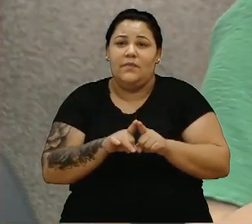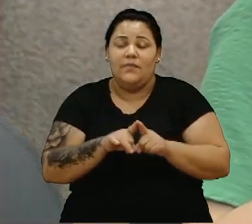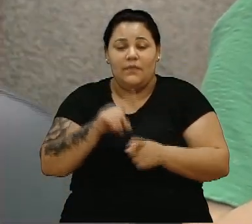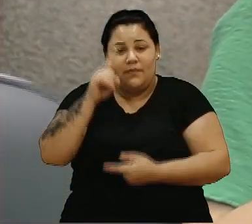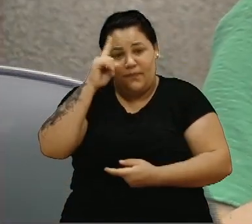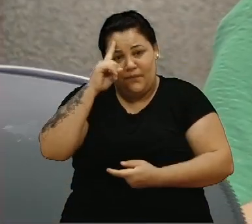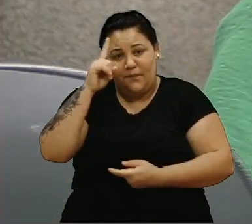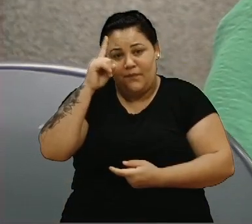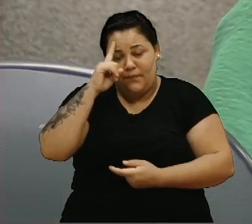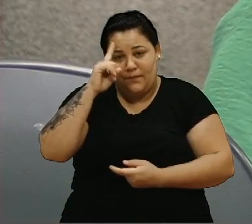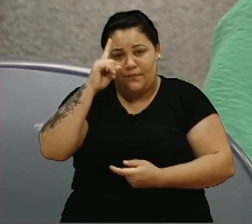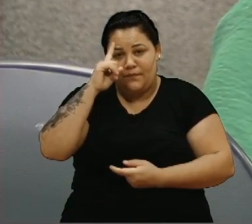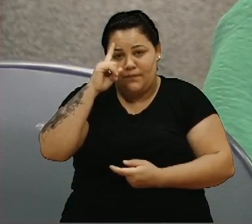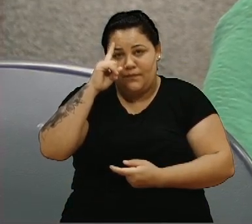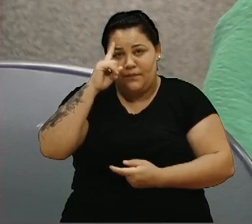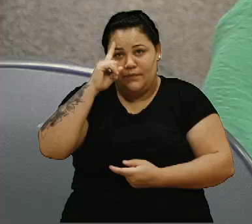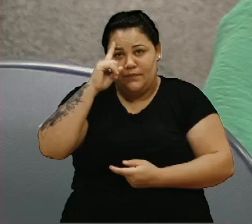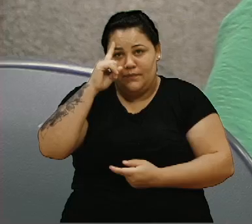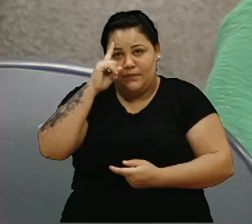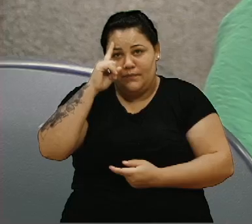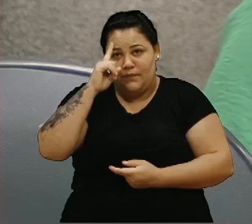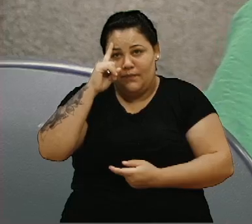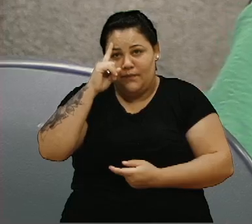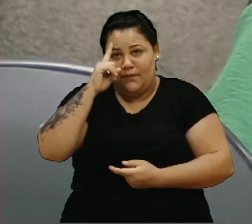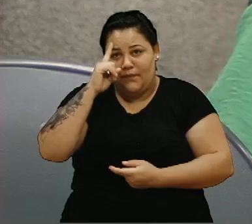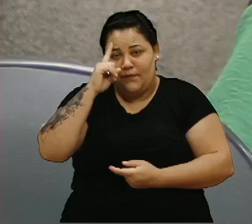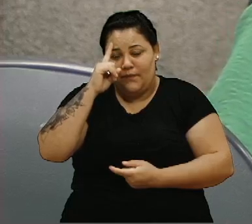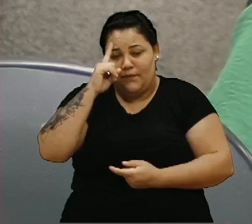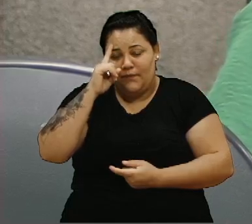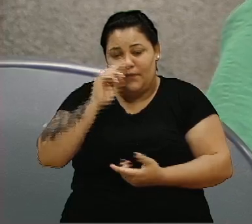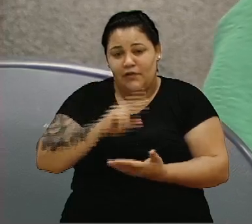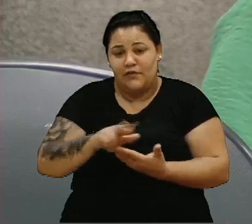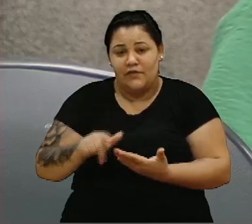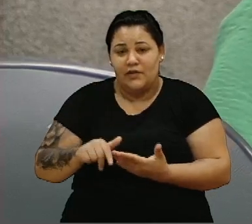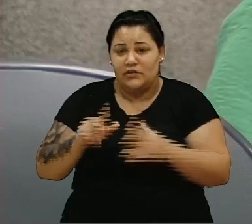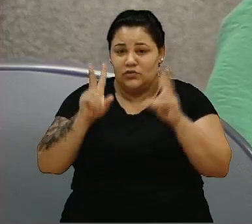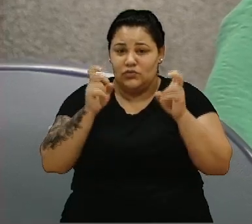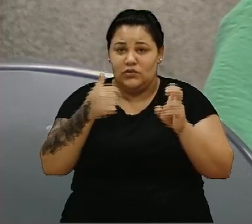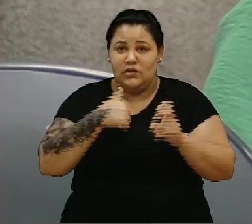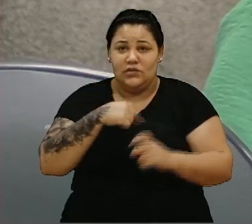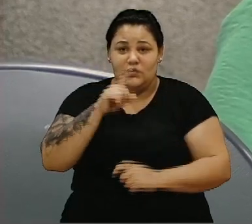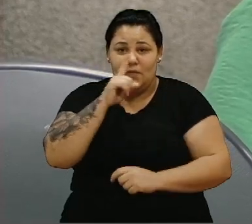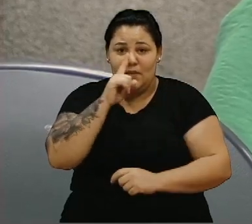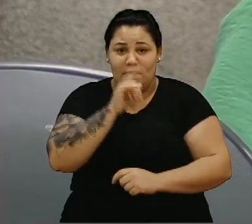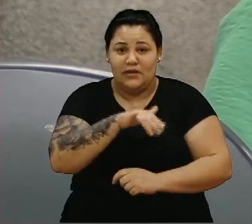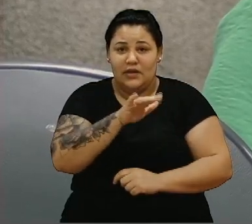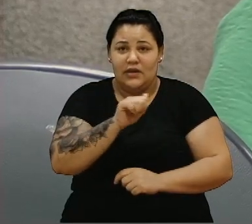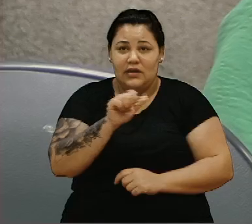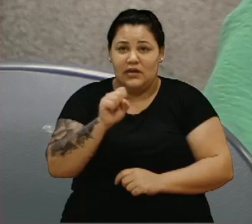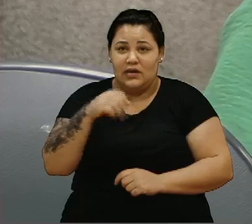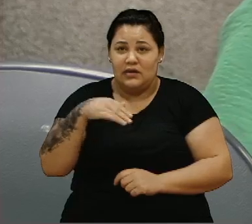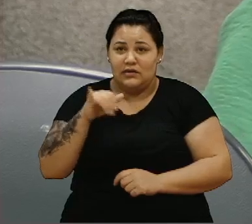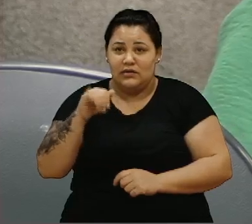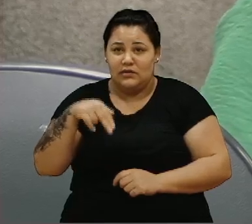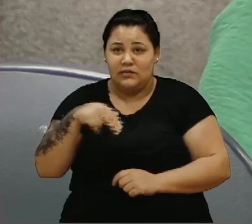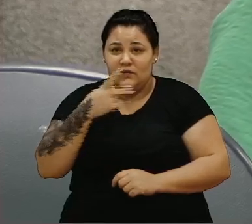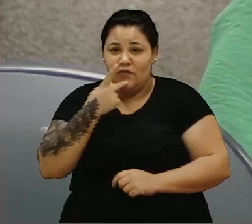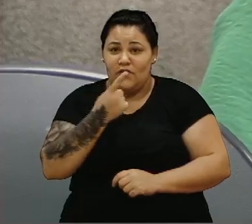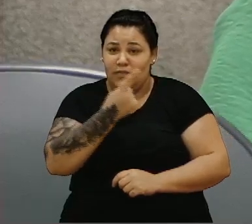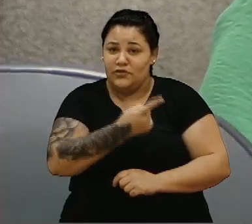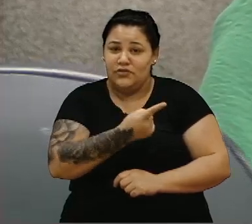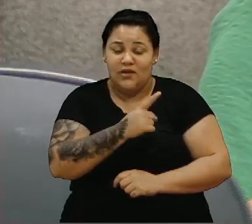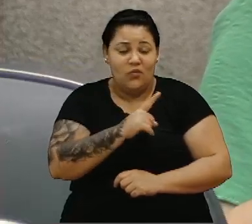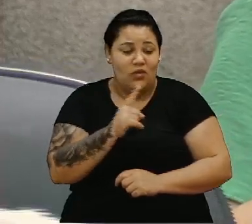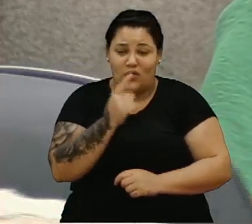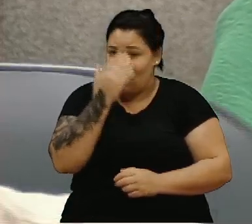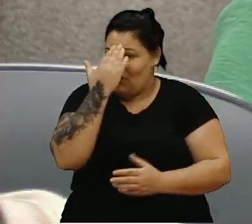dias, em vários assuntos. Eu sou mãe da Yasmin e vou lhe dizer para o senhor, eu não